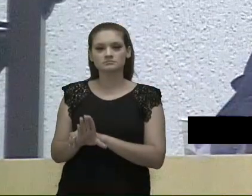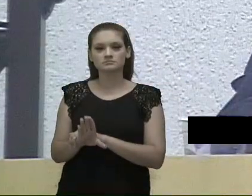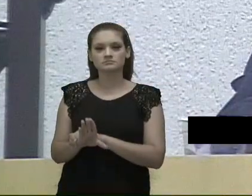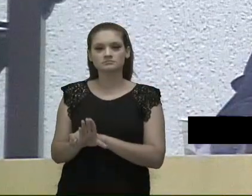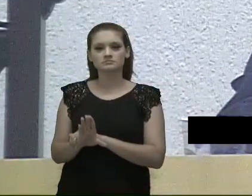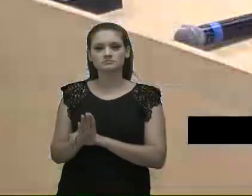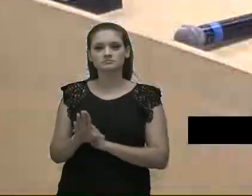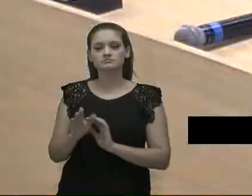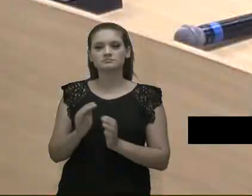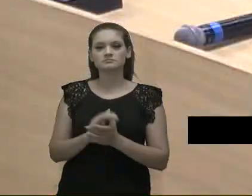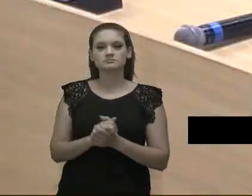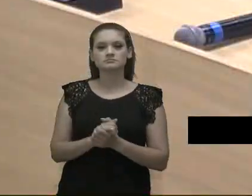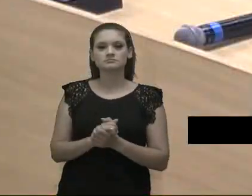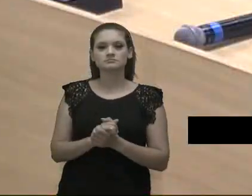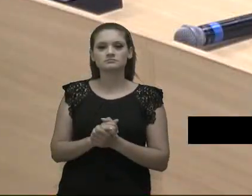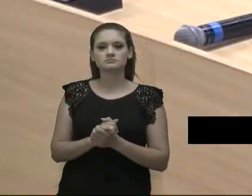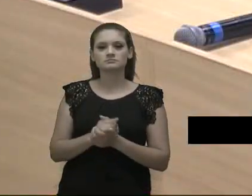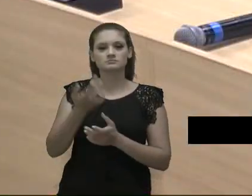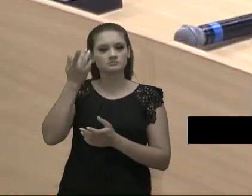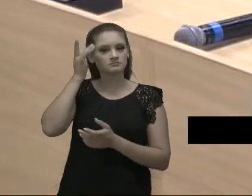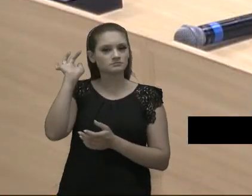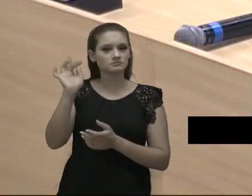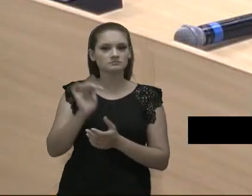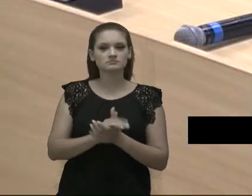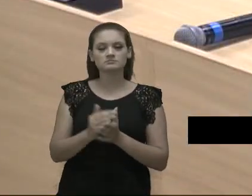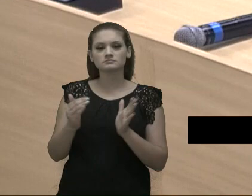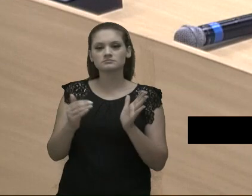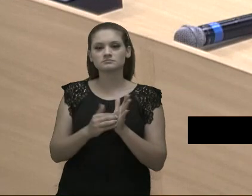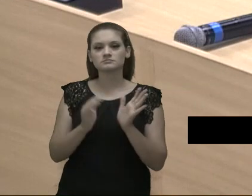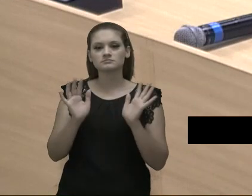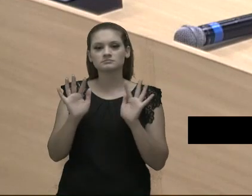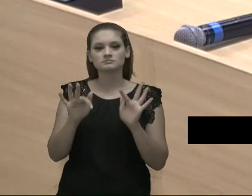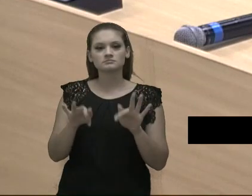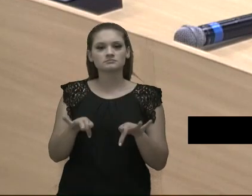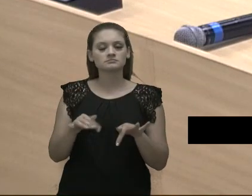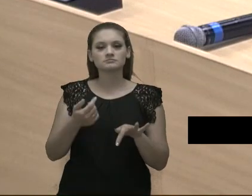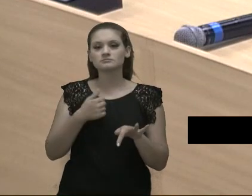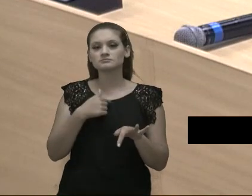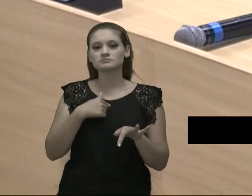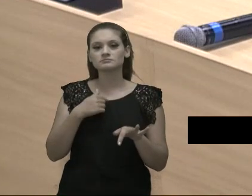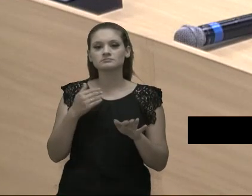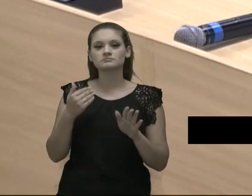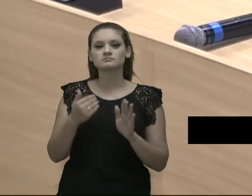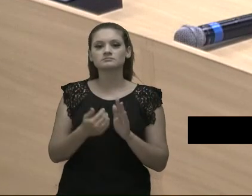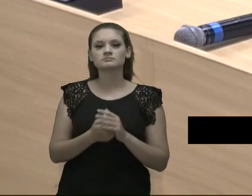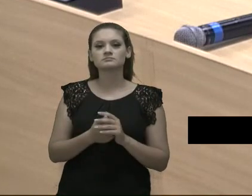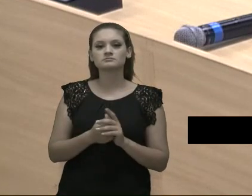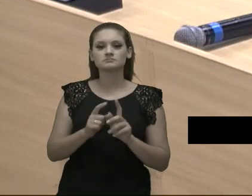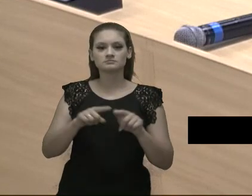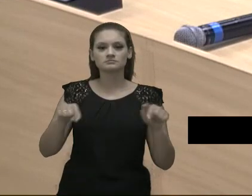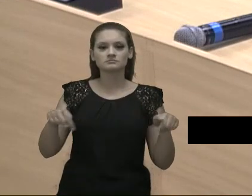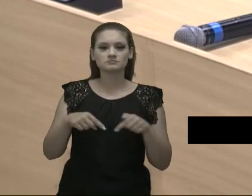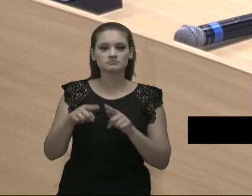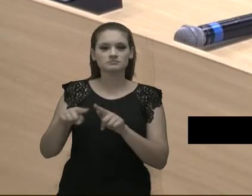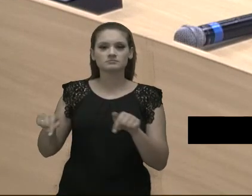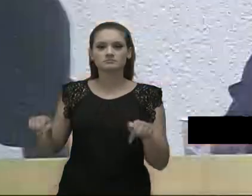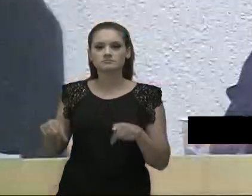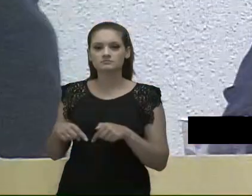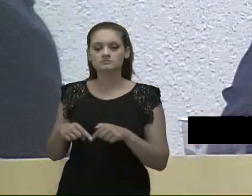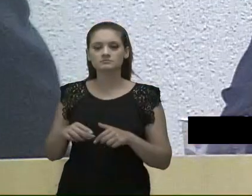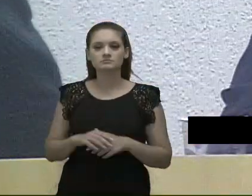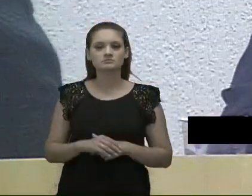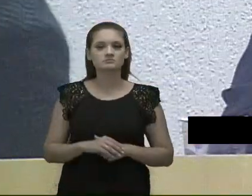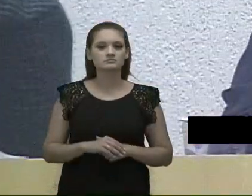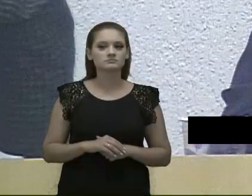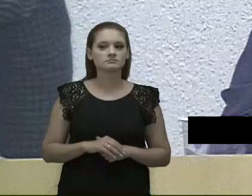eles fizeram, eu não Você sei. Você não participou até o final do processo, então, né? Não, eu fiquei somente na sala mesmo. Tá bom.